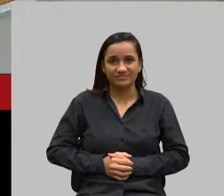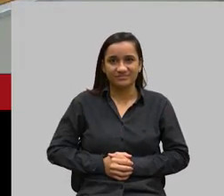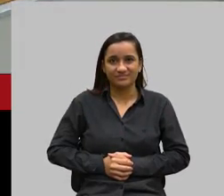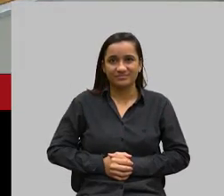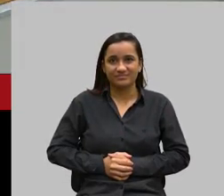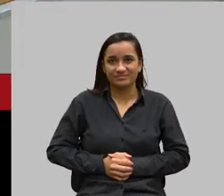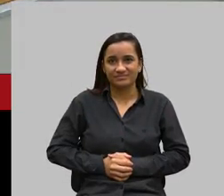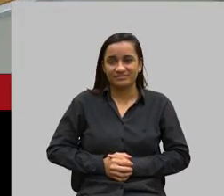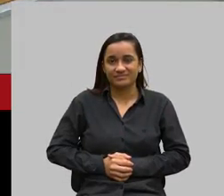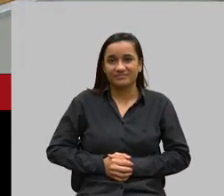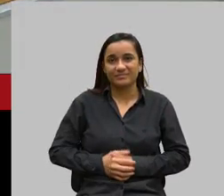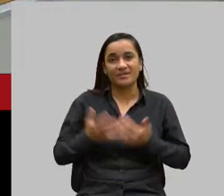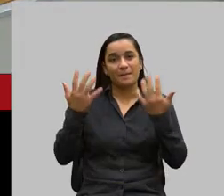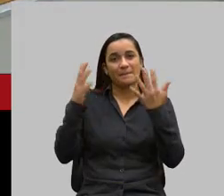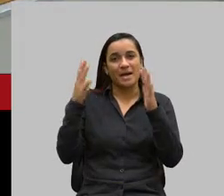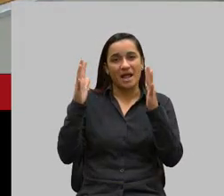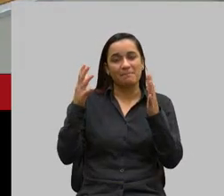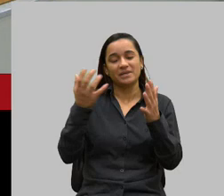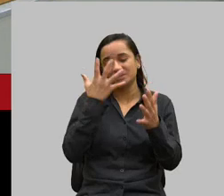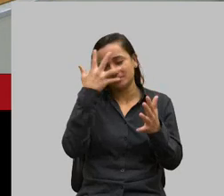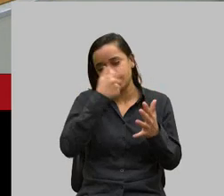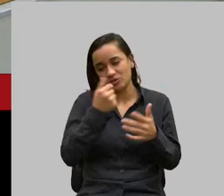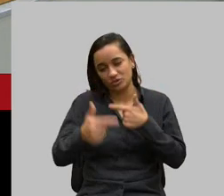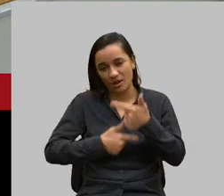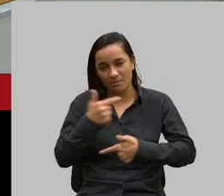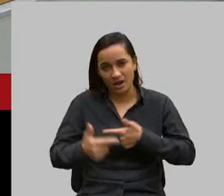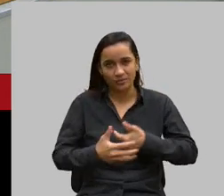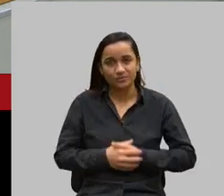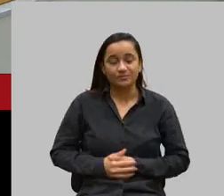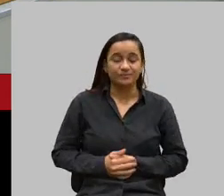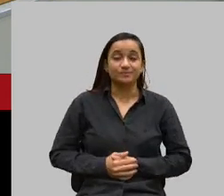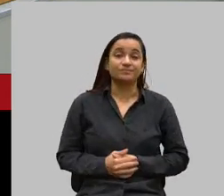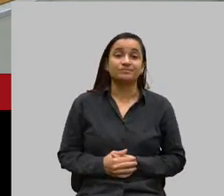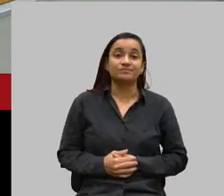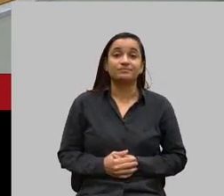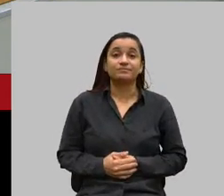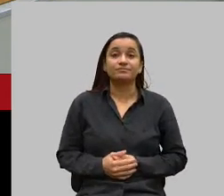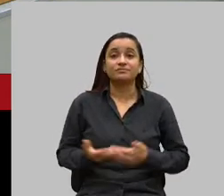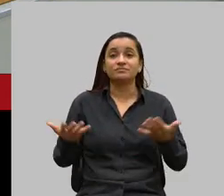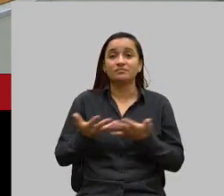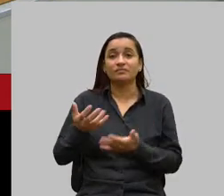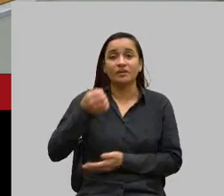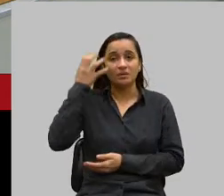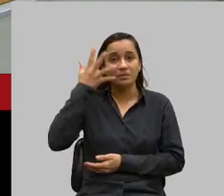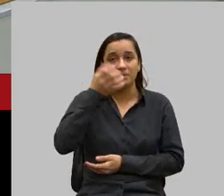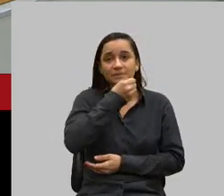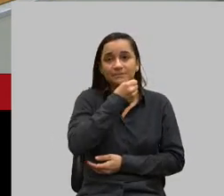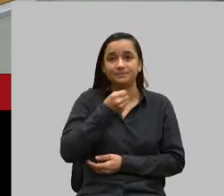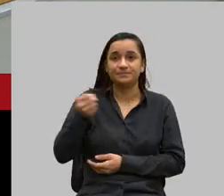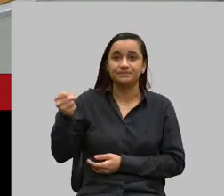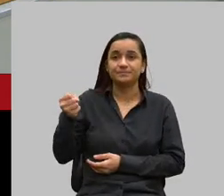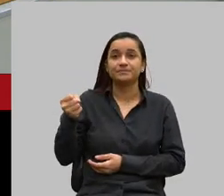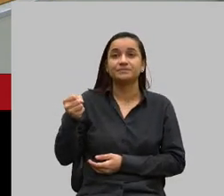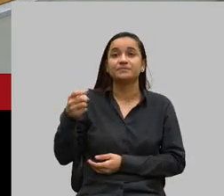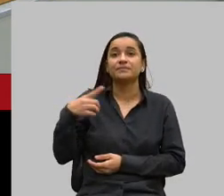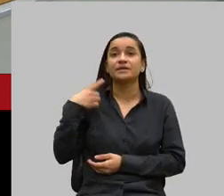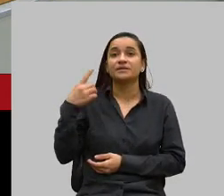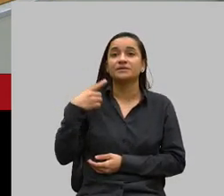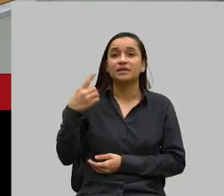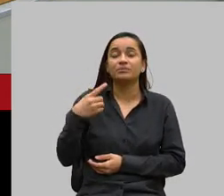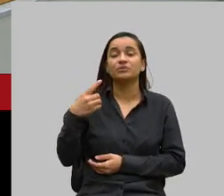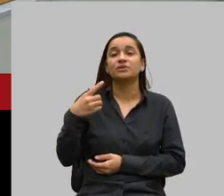mas parabéns e pelo Belo trabalho quero passar a palavra para nosso Deputado grego da